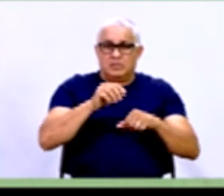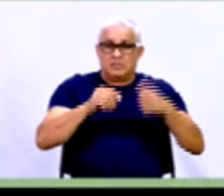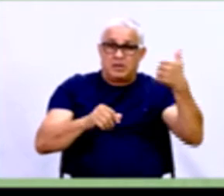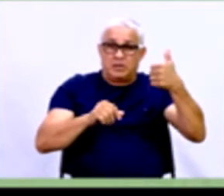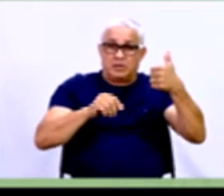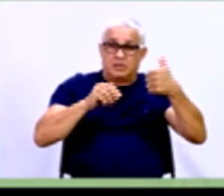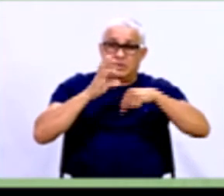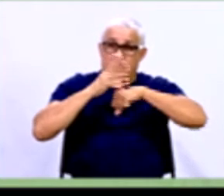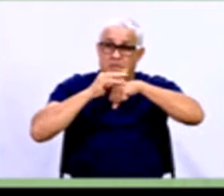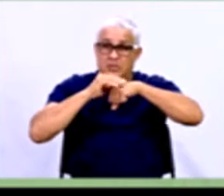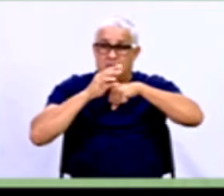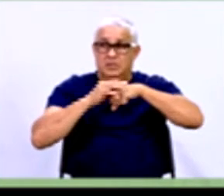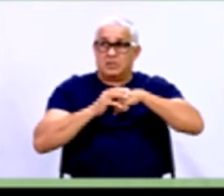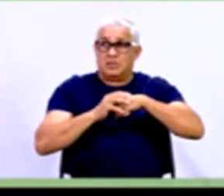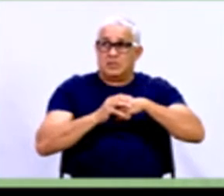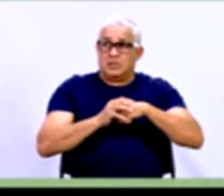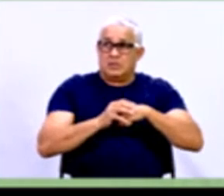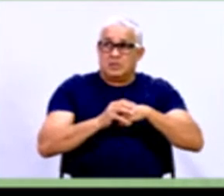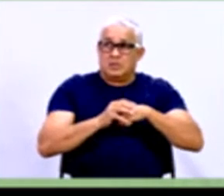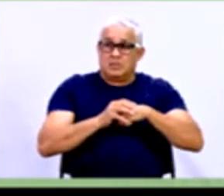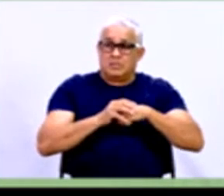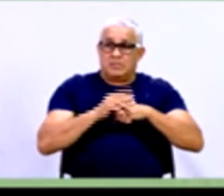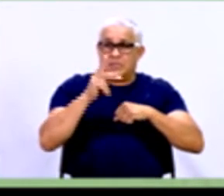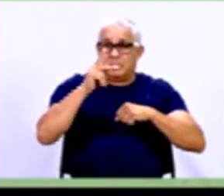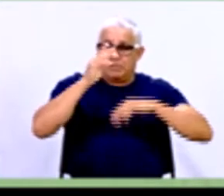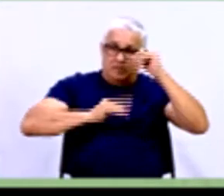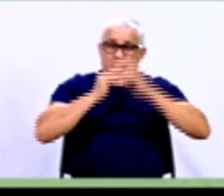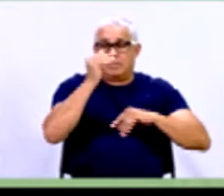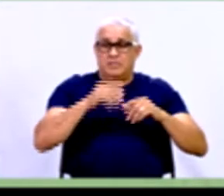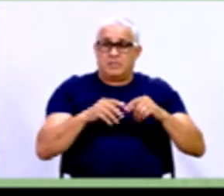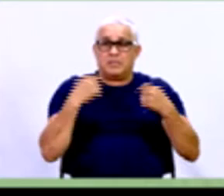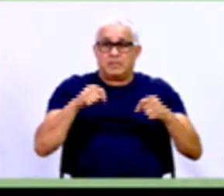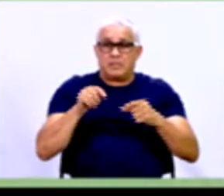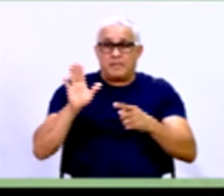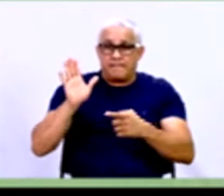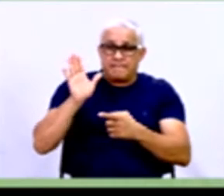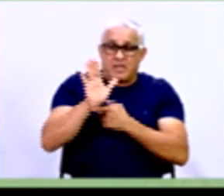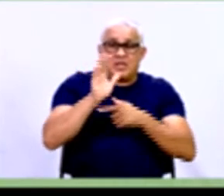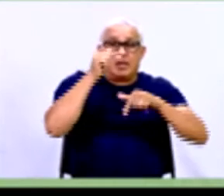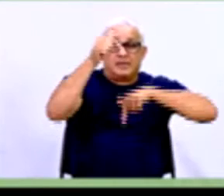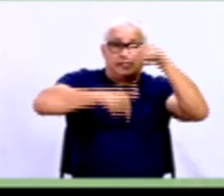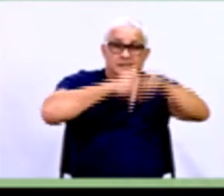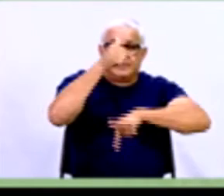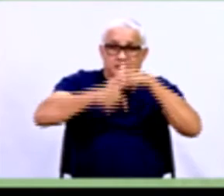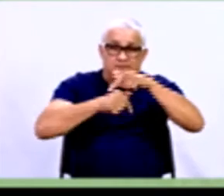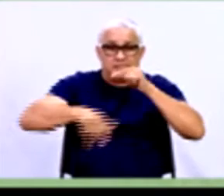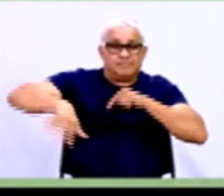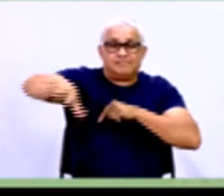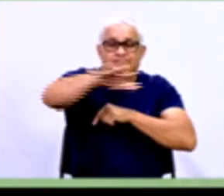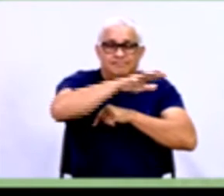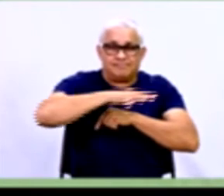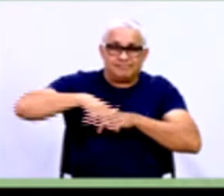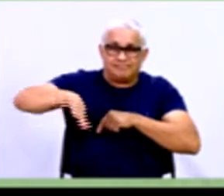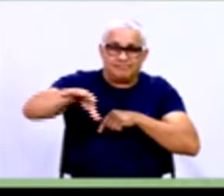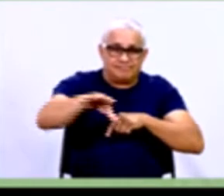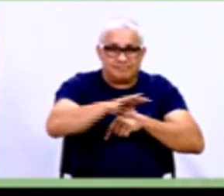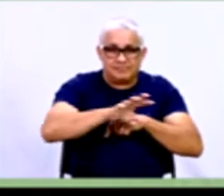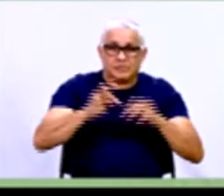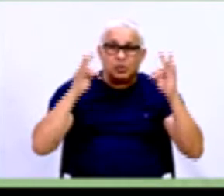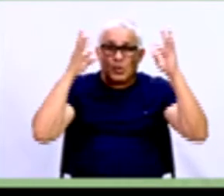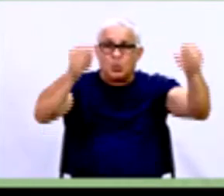Ela é caracterizada pela exposição de determinado profissional a algum agente ambiental comum a todos os